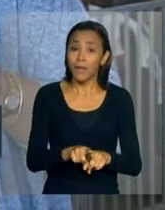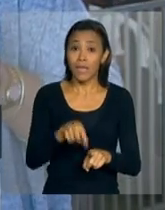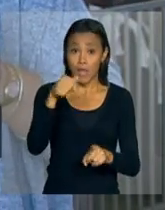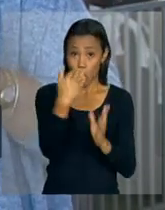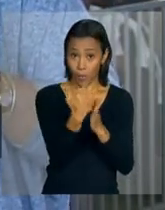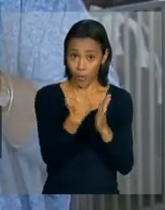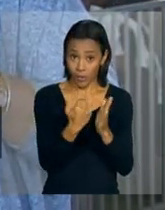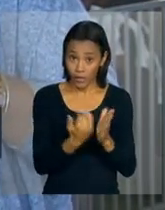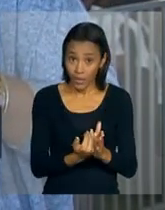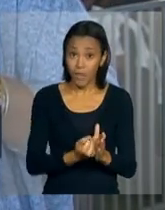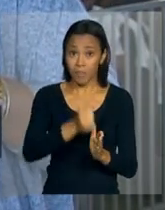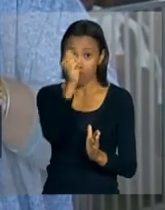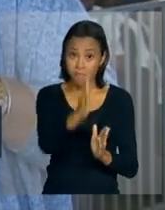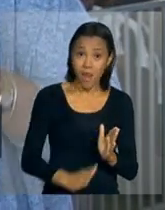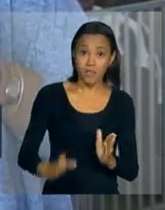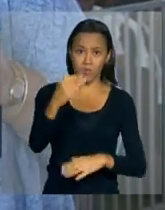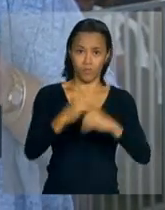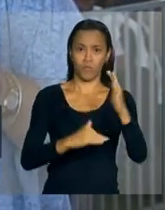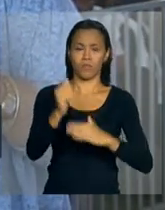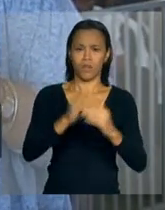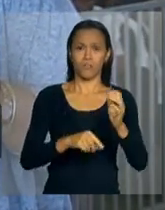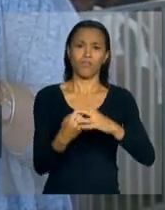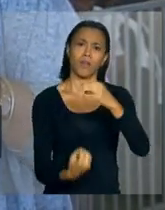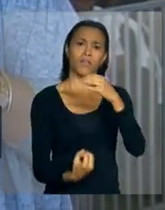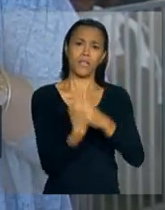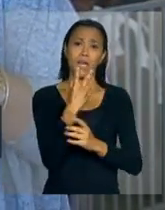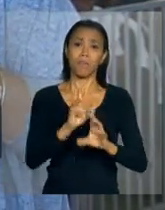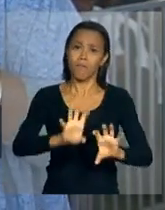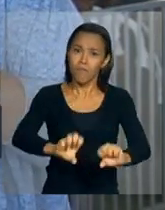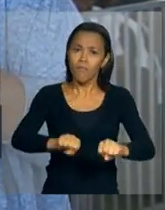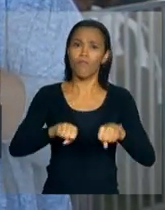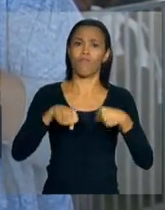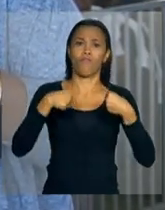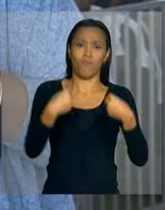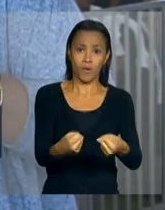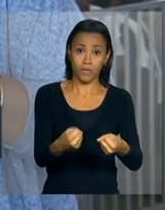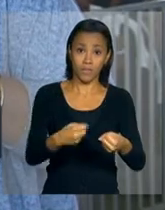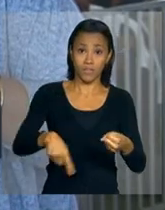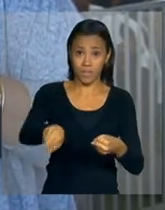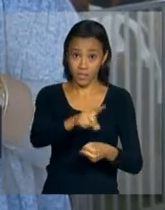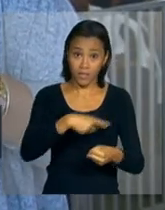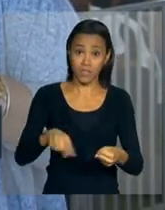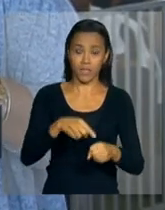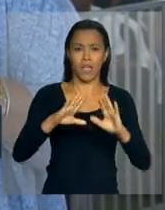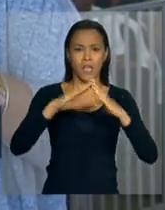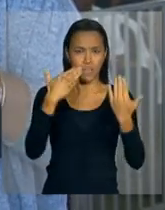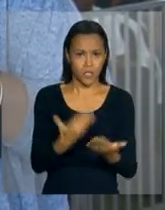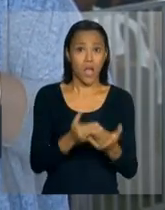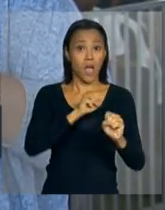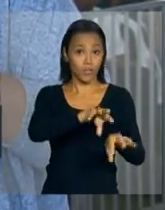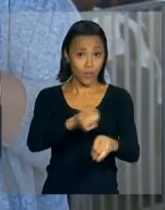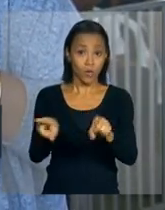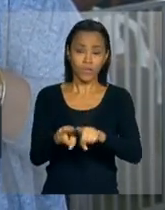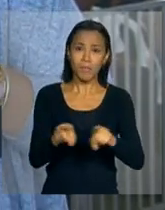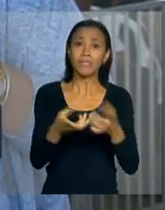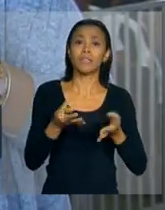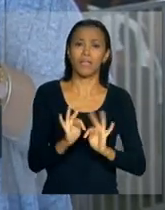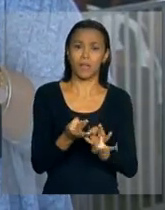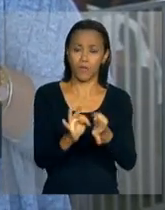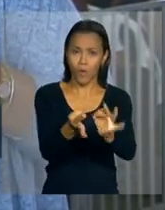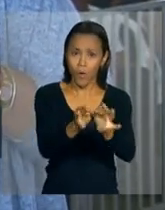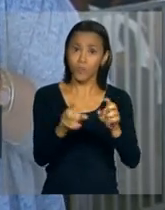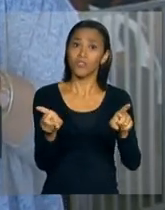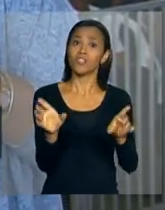programa Brasil profissionalizado que foi criado para fortalecer a rede estadual de ensino profissional e tecnológico